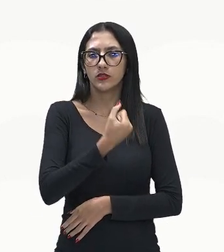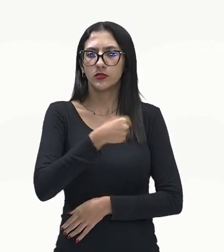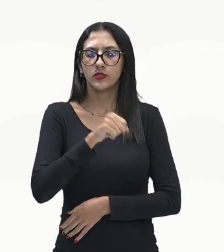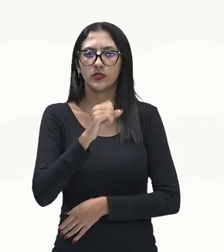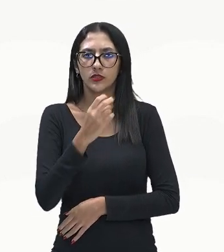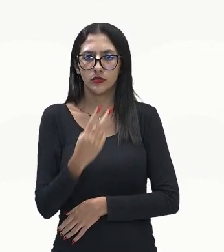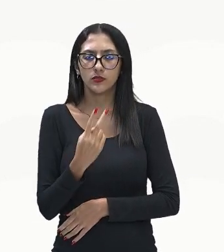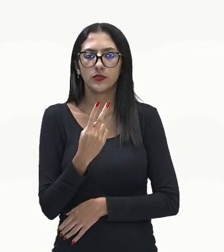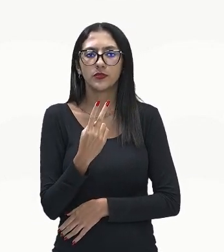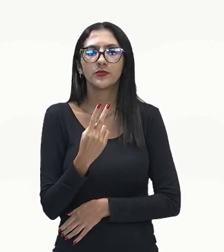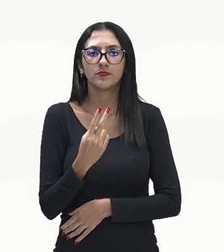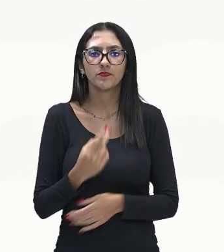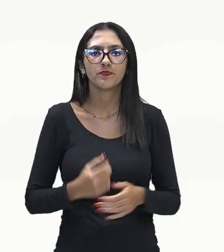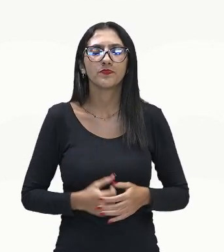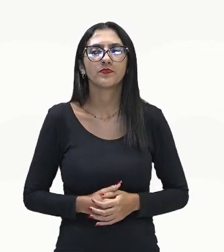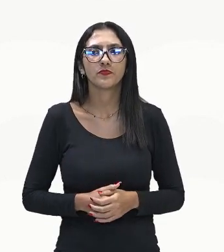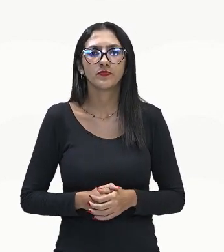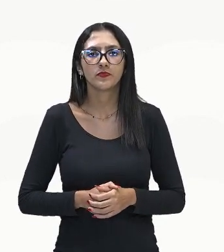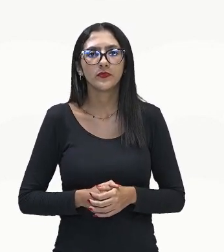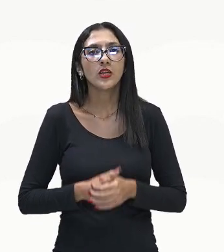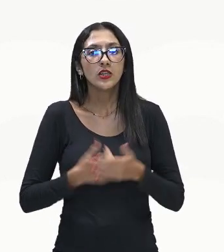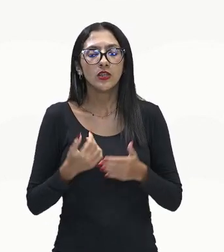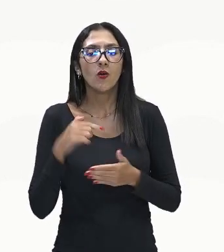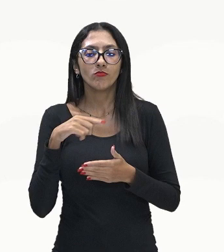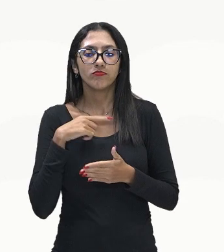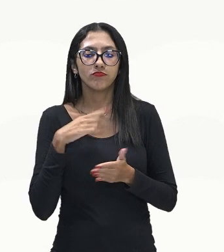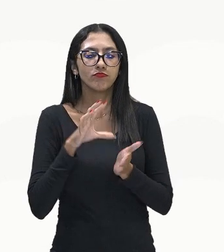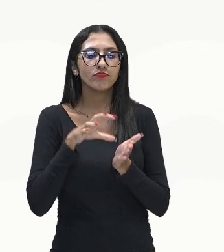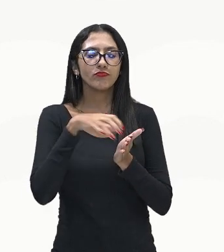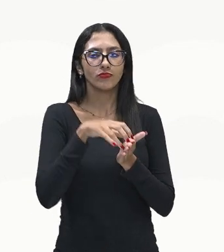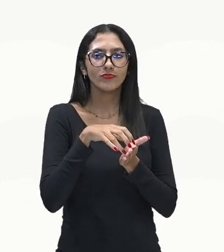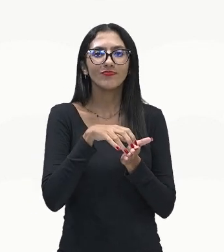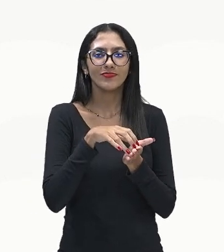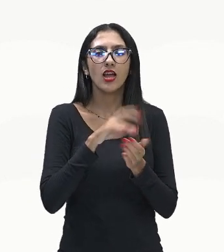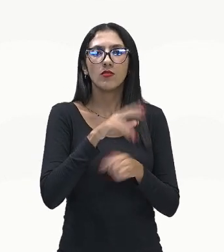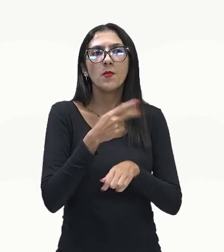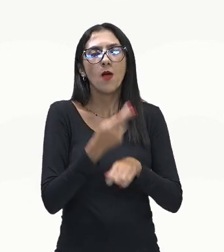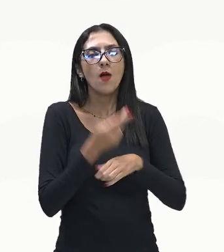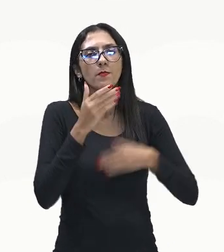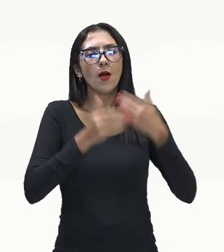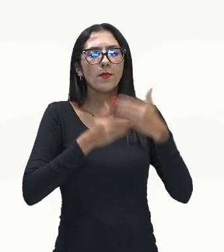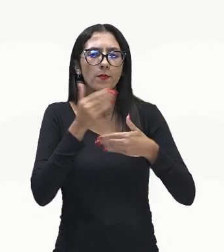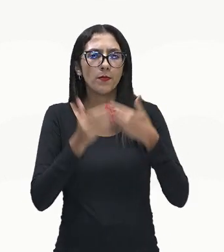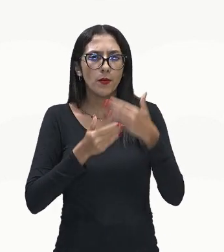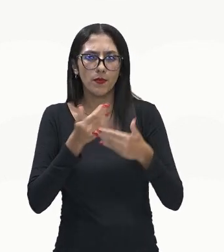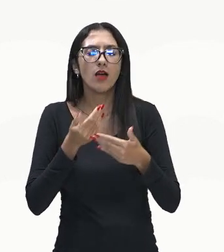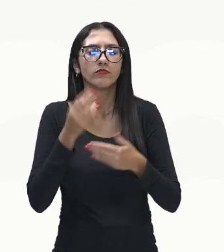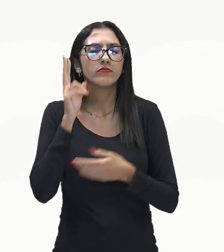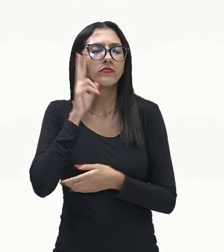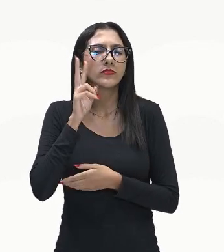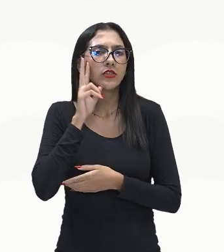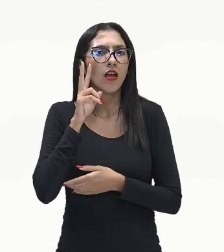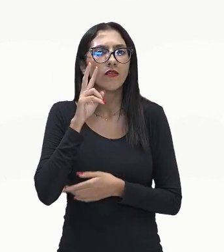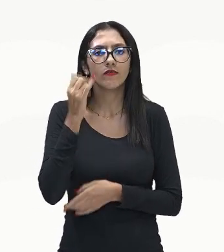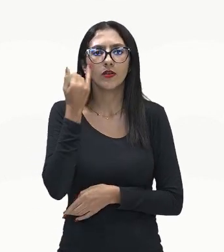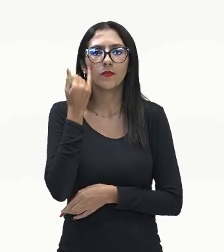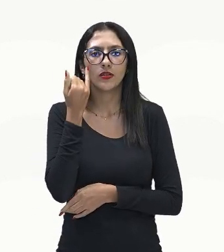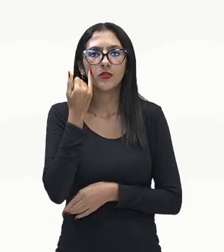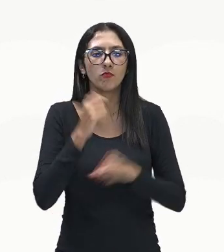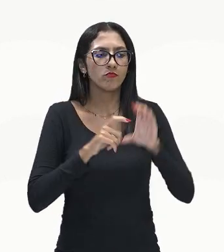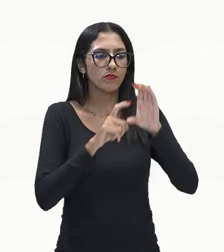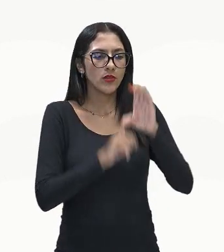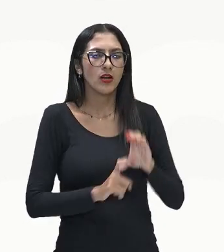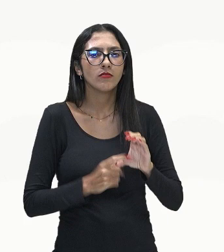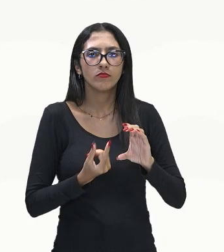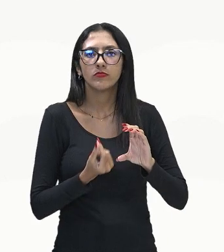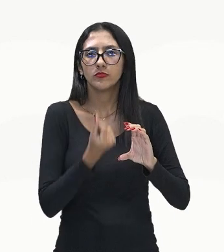34.182. Então essa cooperativa aí, quando realizar o empréstimo, tá bom? É sempre importante a gente lembrar, tá? Que o empréstimo é de